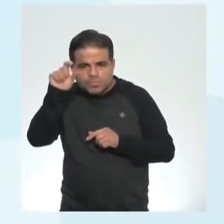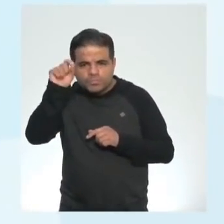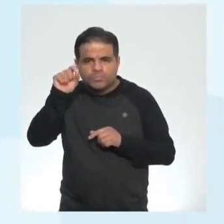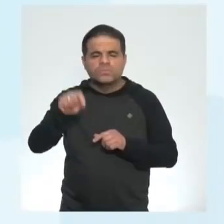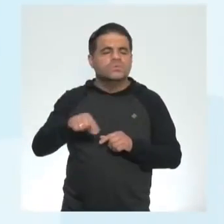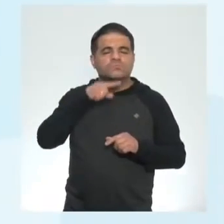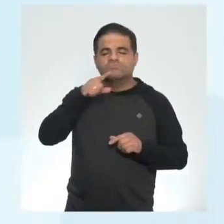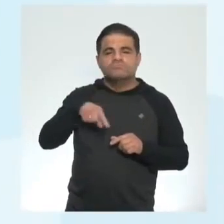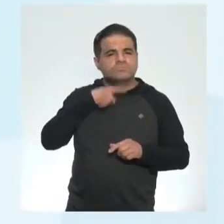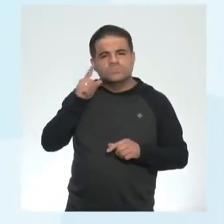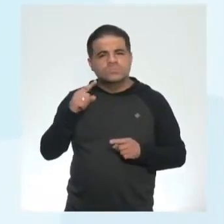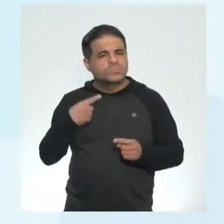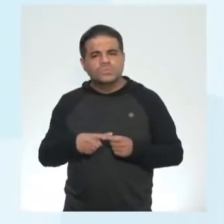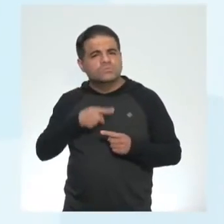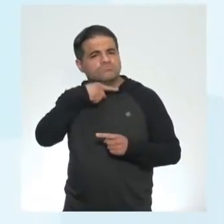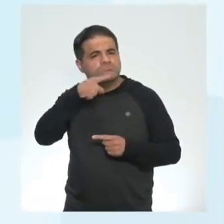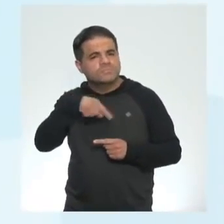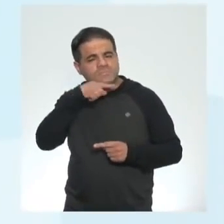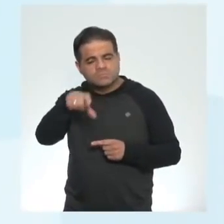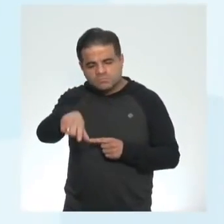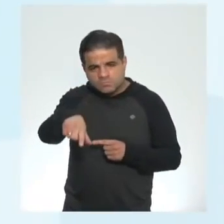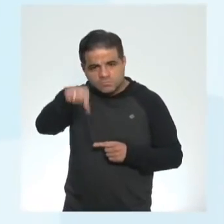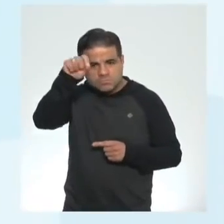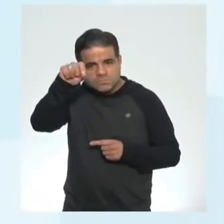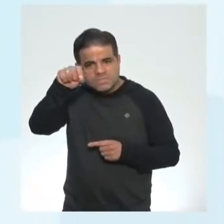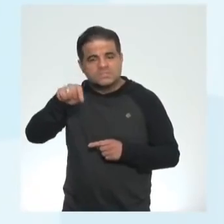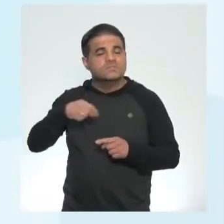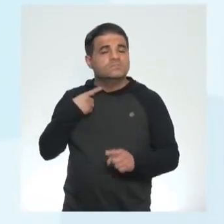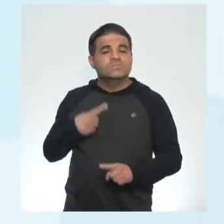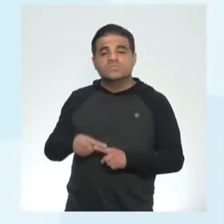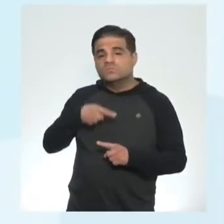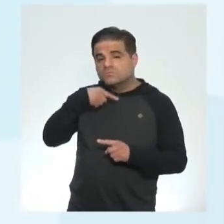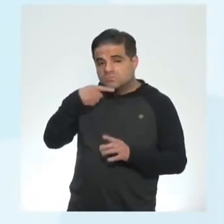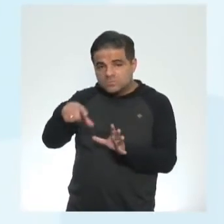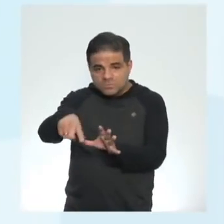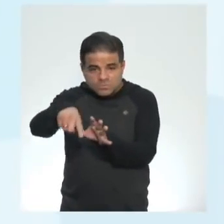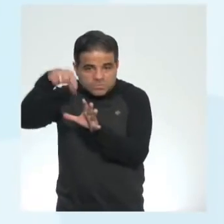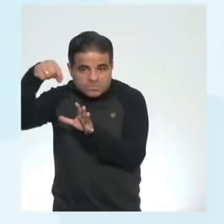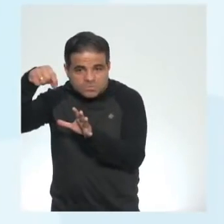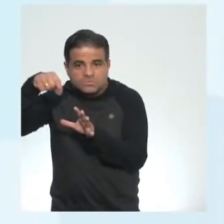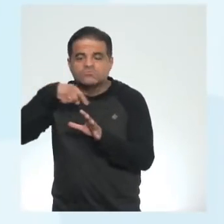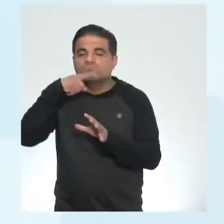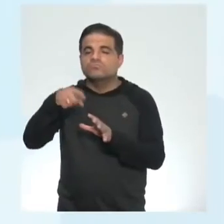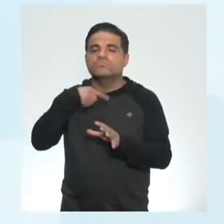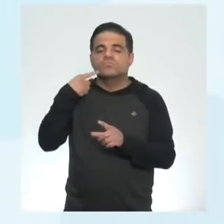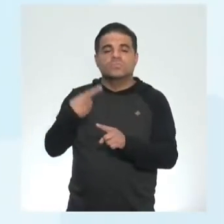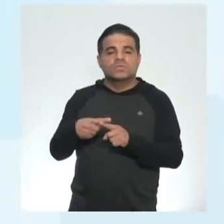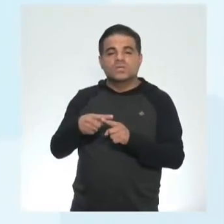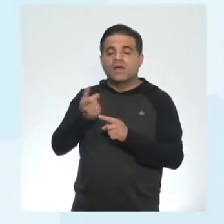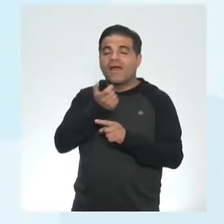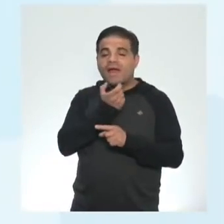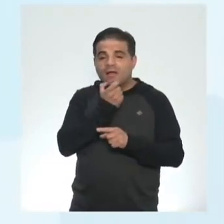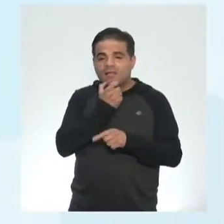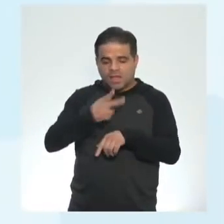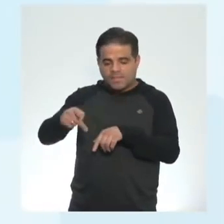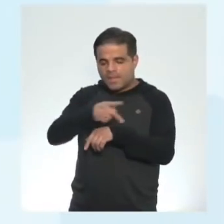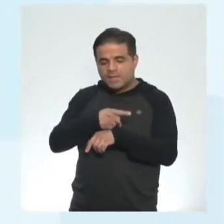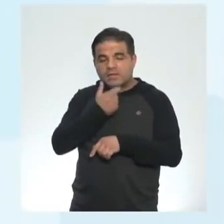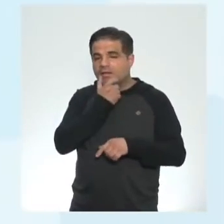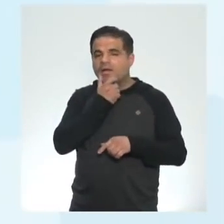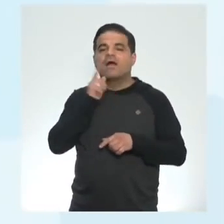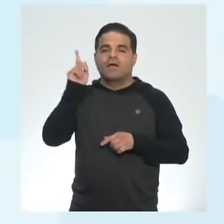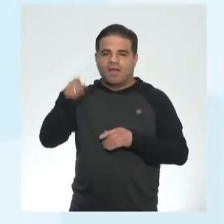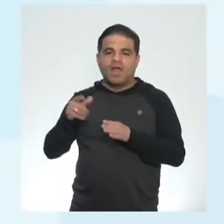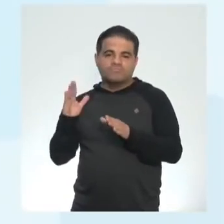conseguiram fazer essa pinça? Eles não conseguiram fazer essa pinça porque a Inglaterra